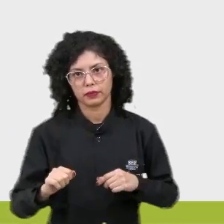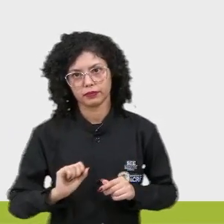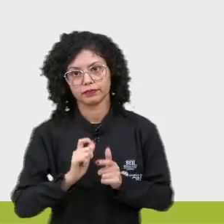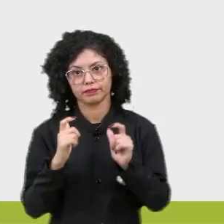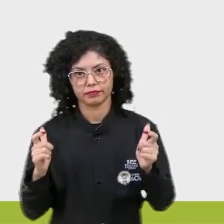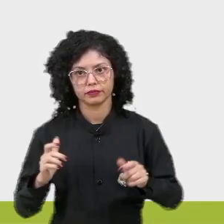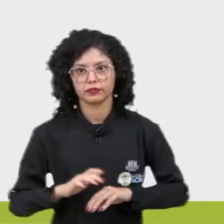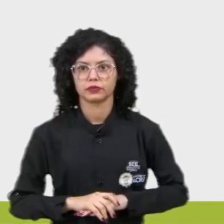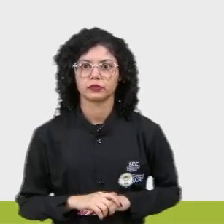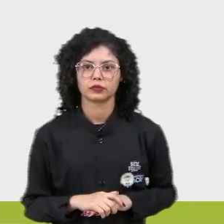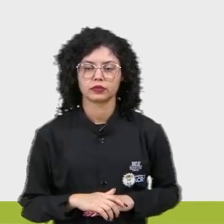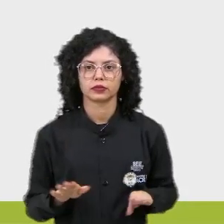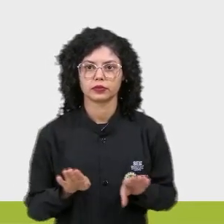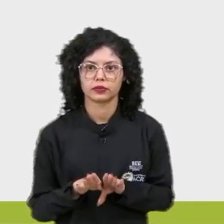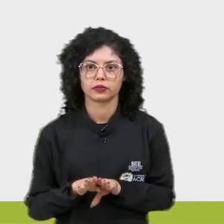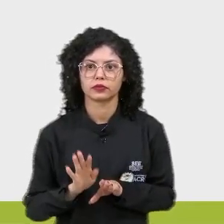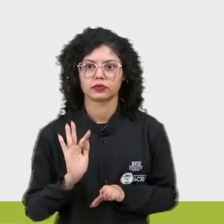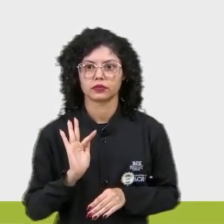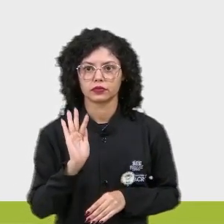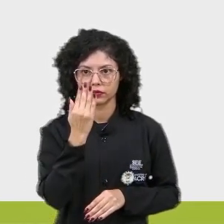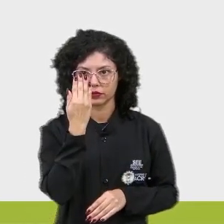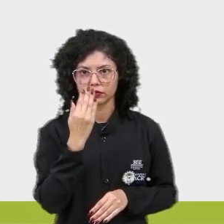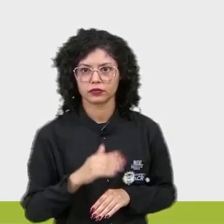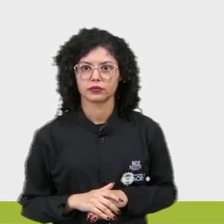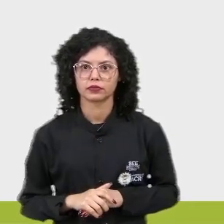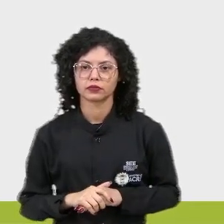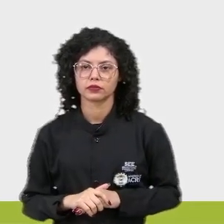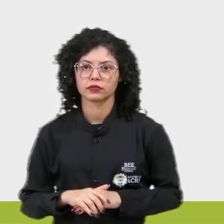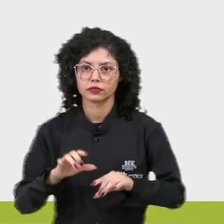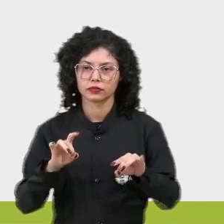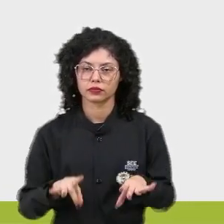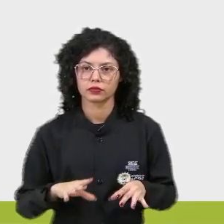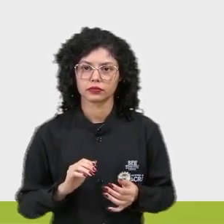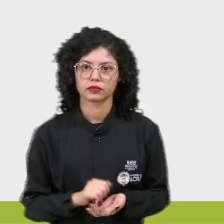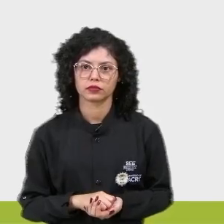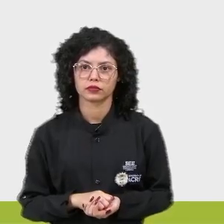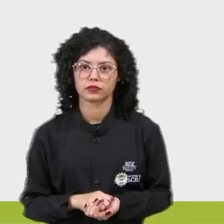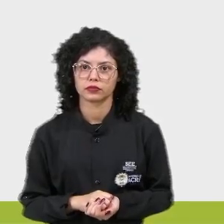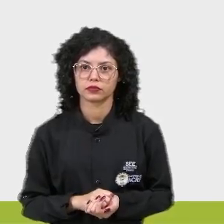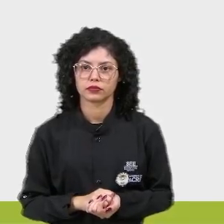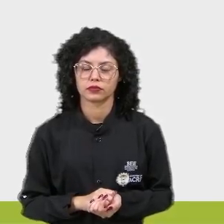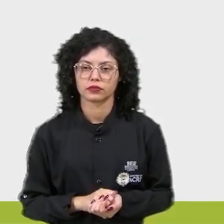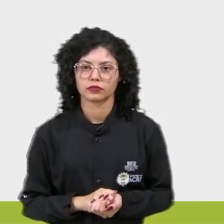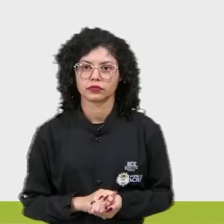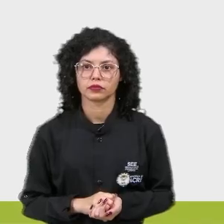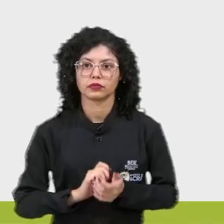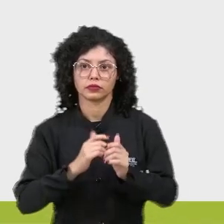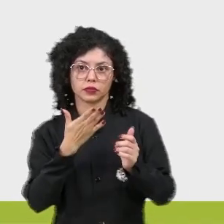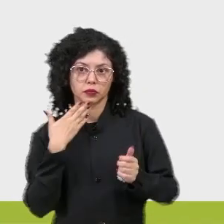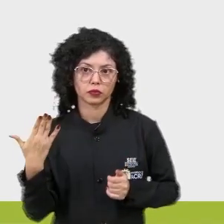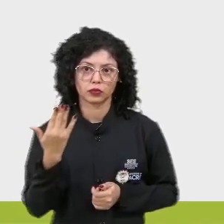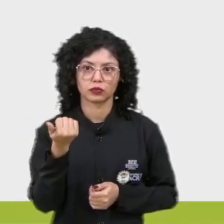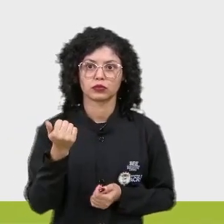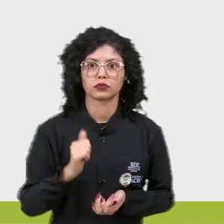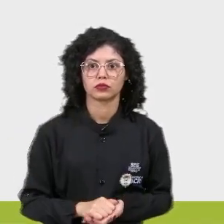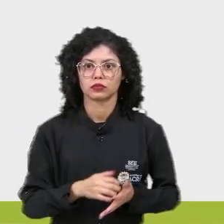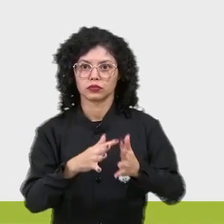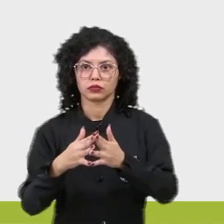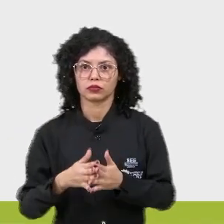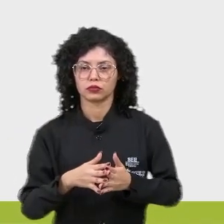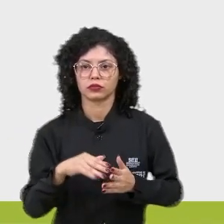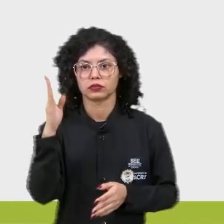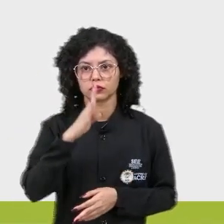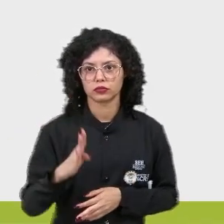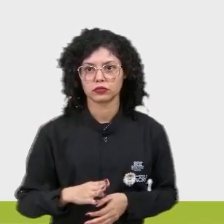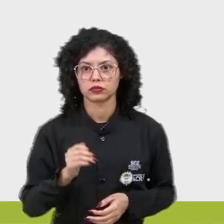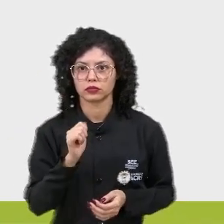investimento. Então, essa também é considerada falsa. E a última, as ferrovias são mais adequadas para as condições brasileiras